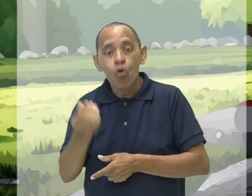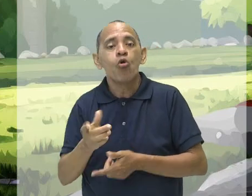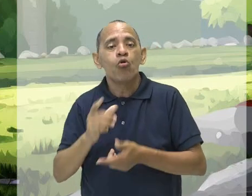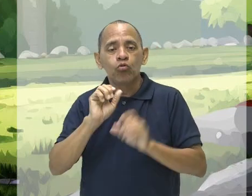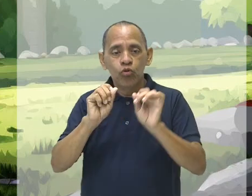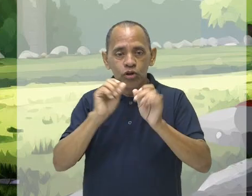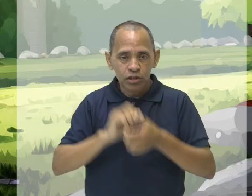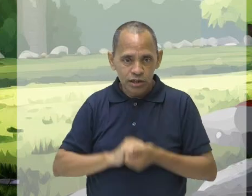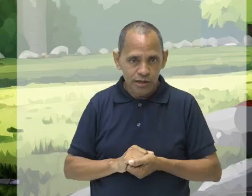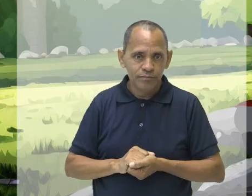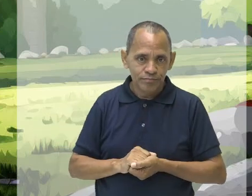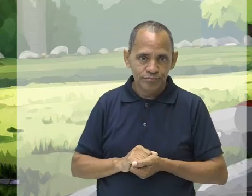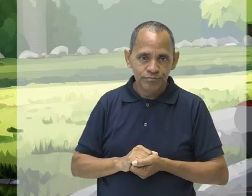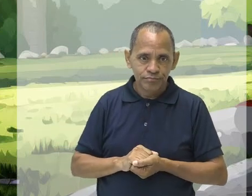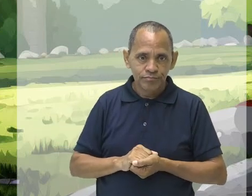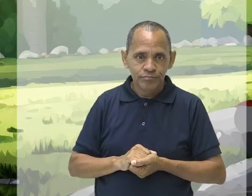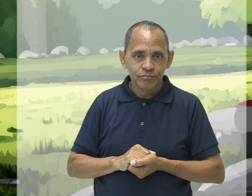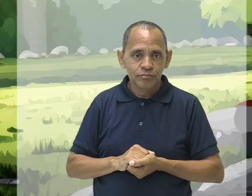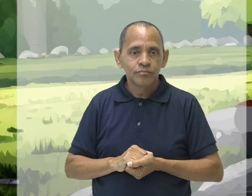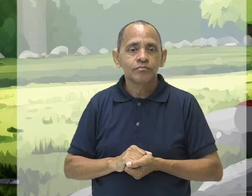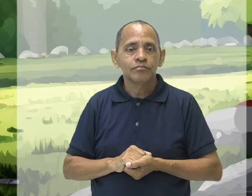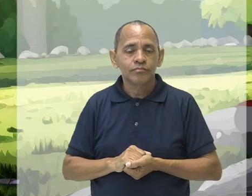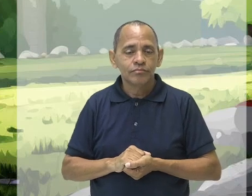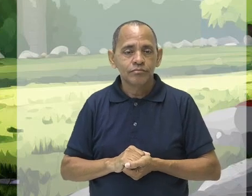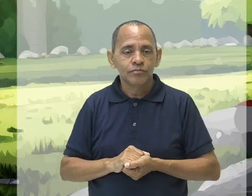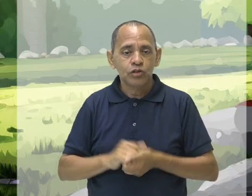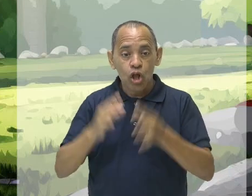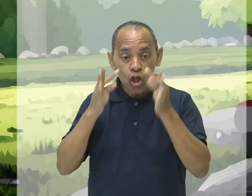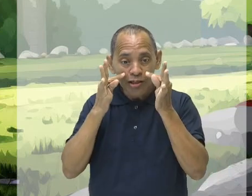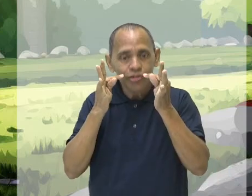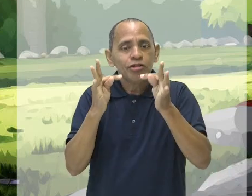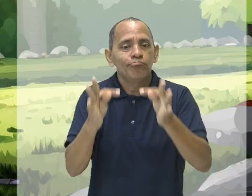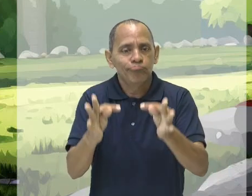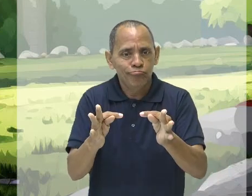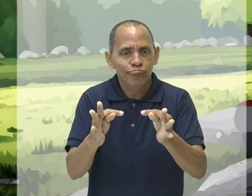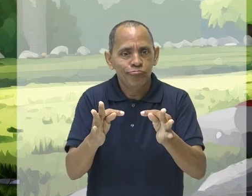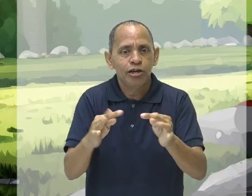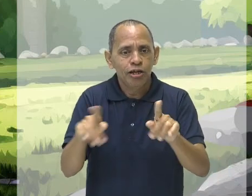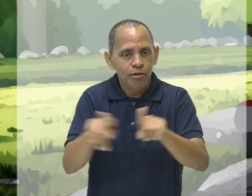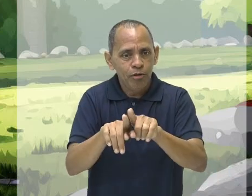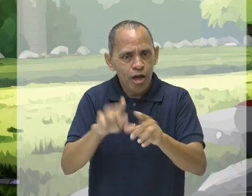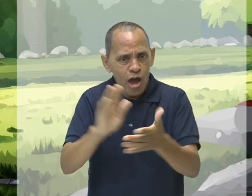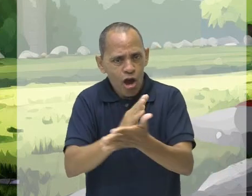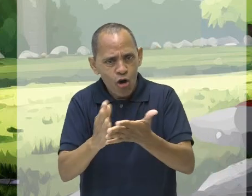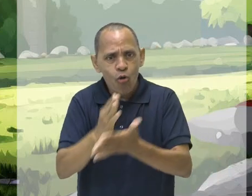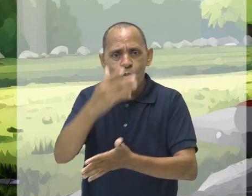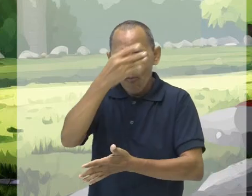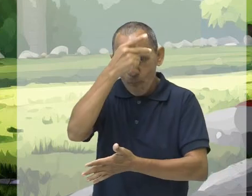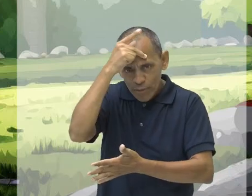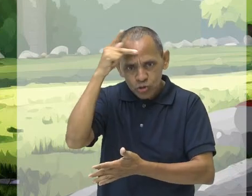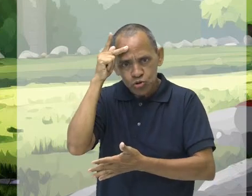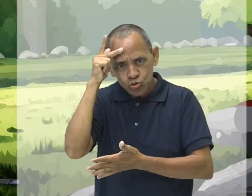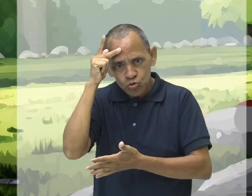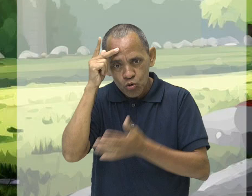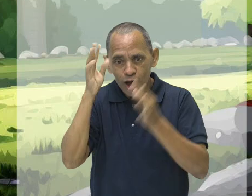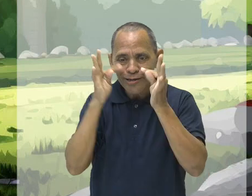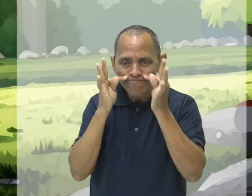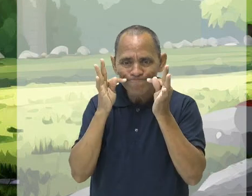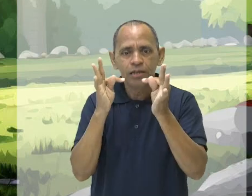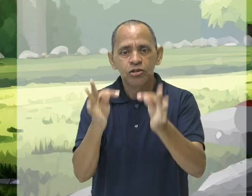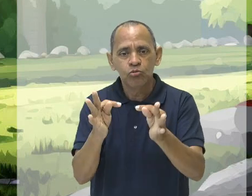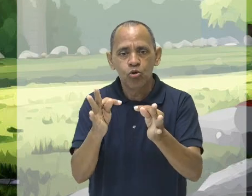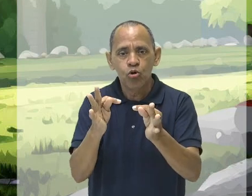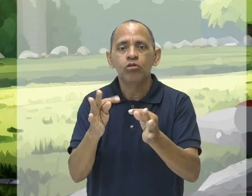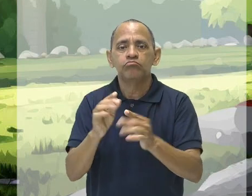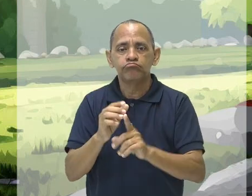teve notícia do acontecido. Então, o conto, ele se origina aí, né? Alguém que testemunhou, que é o narrador,